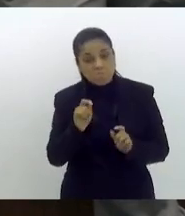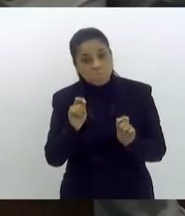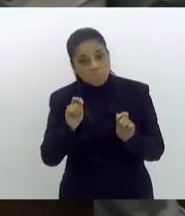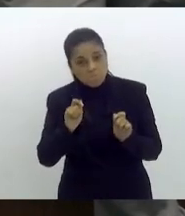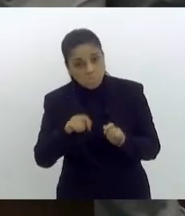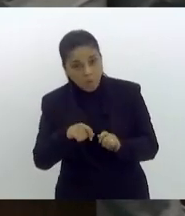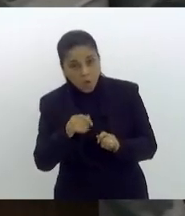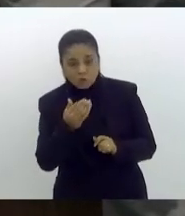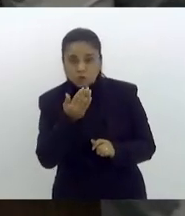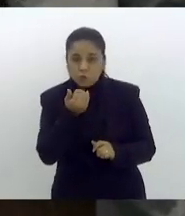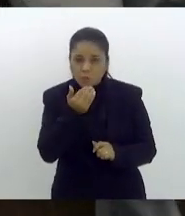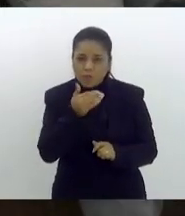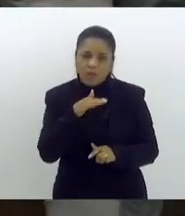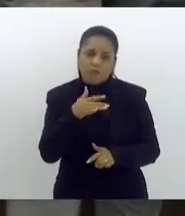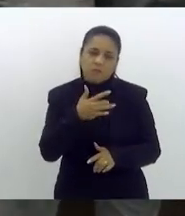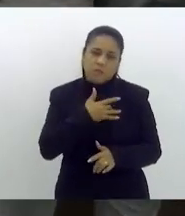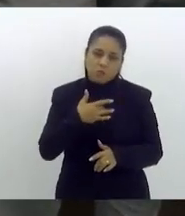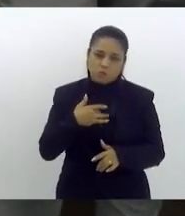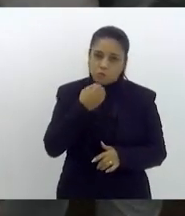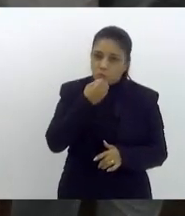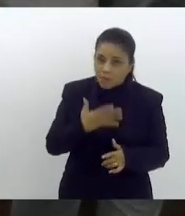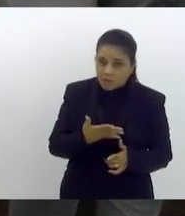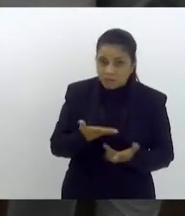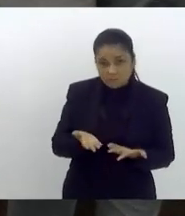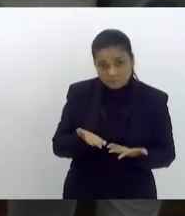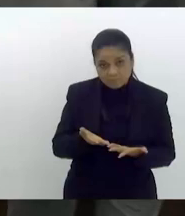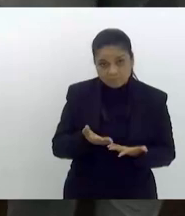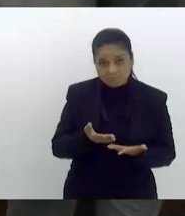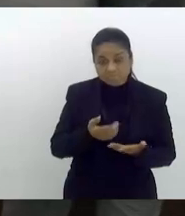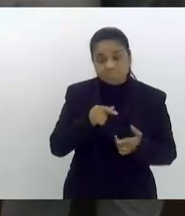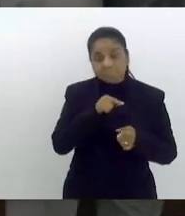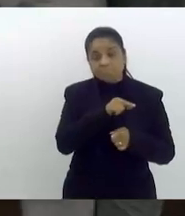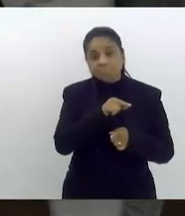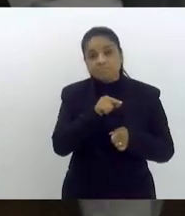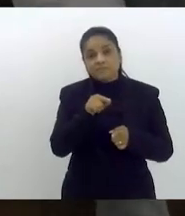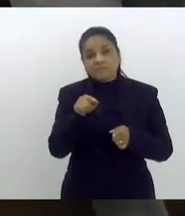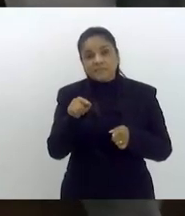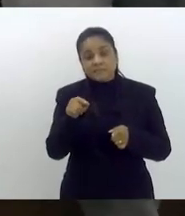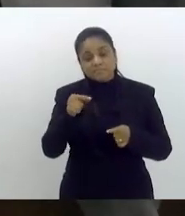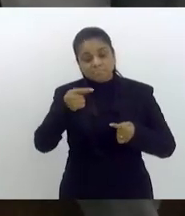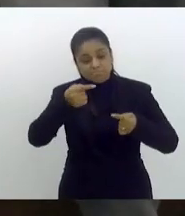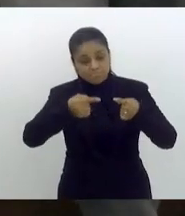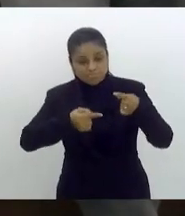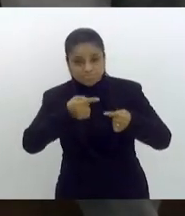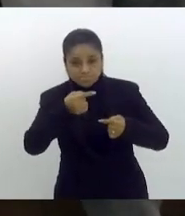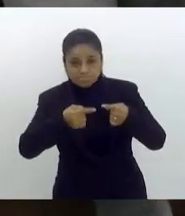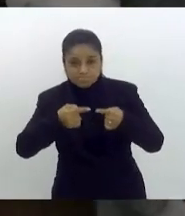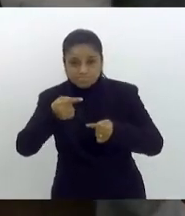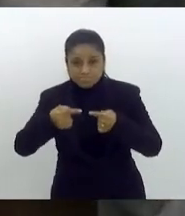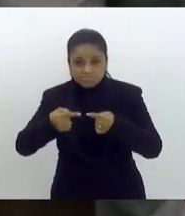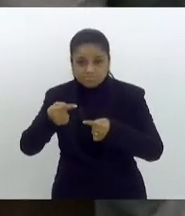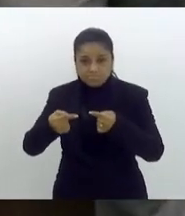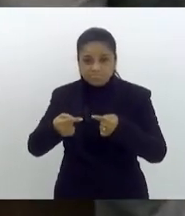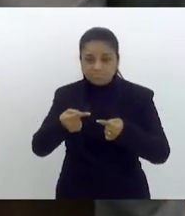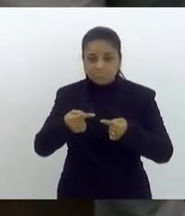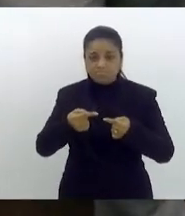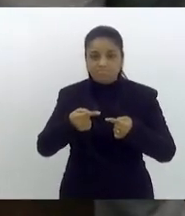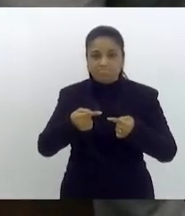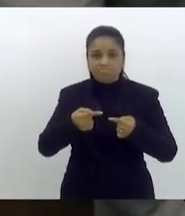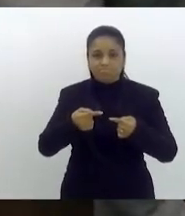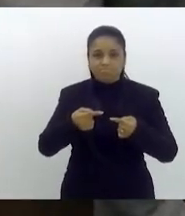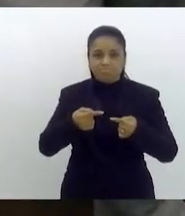melhor comer Se nós formos entrar nessa Seara que que vai acontecer